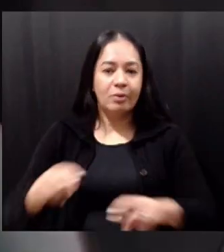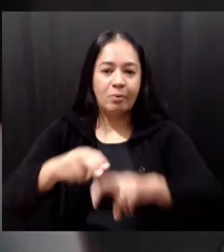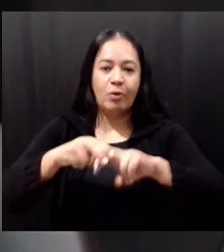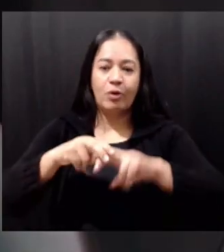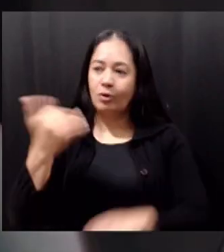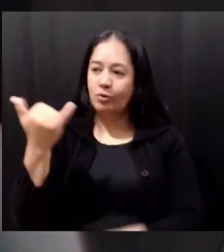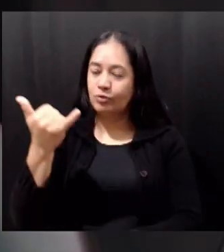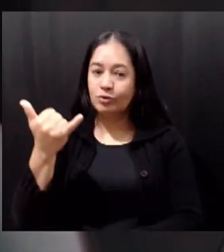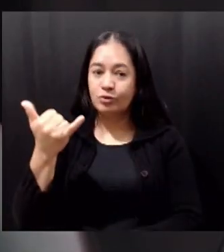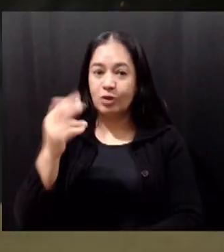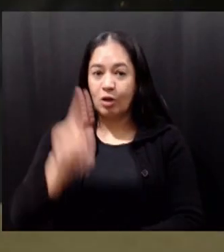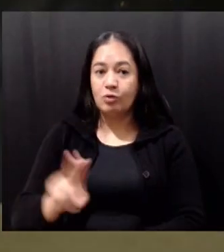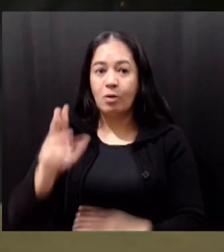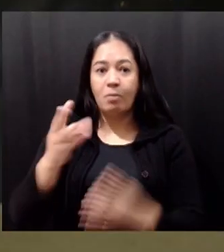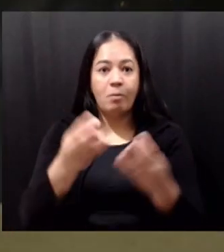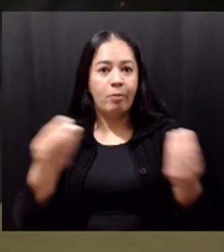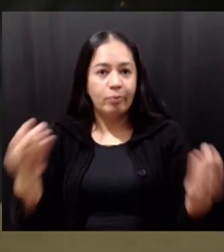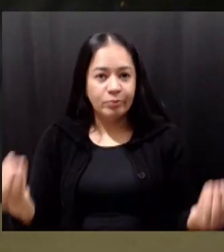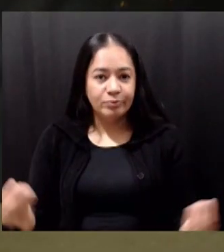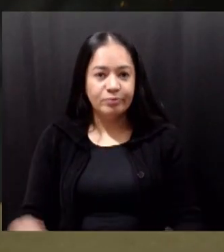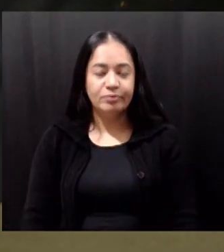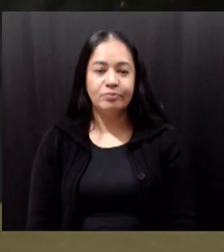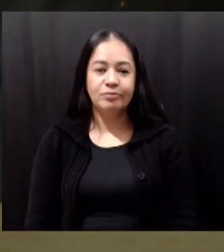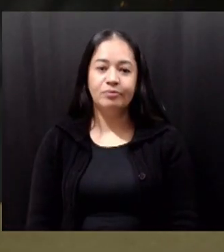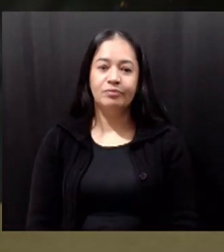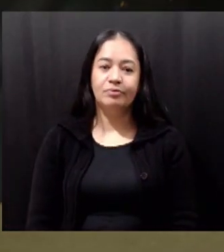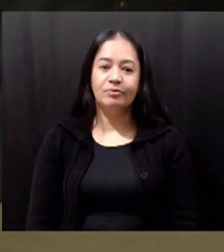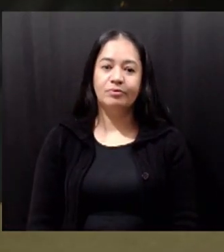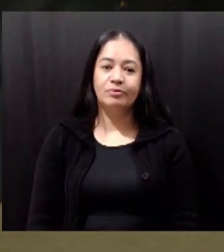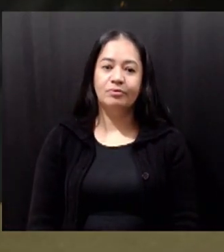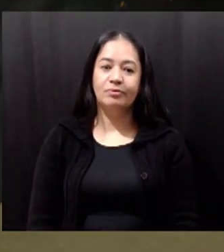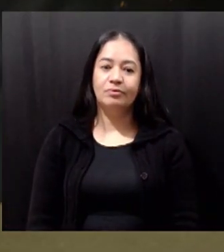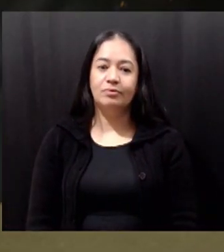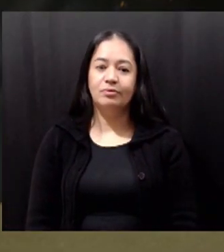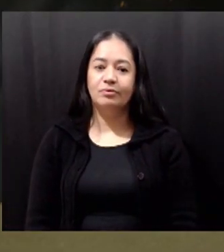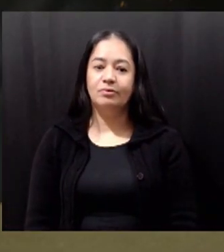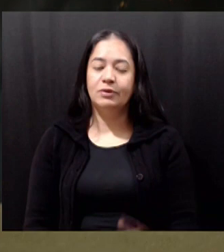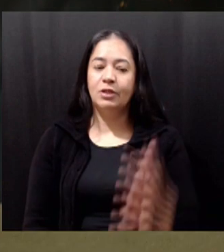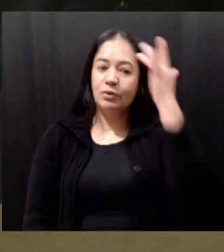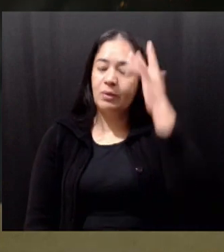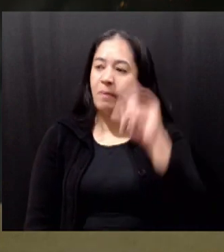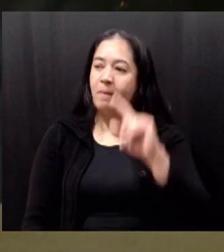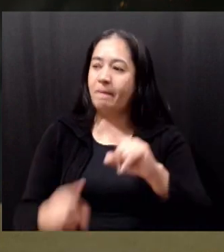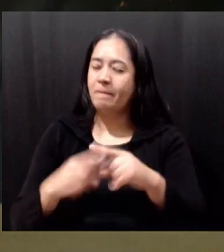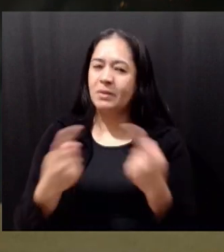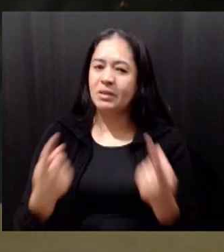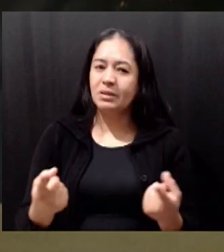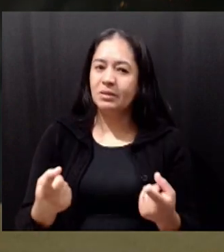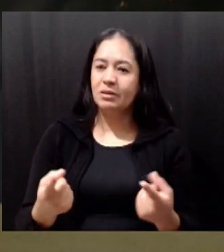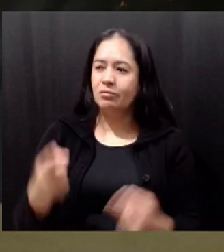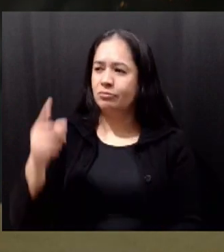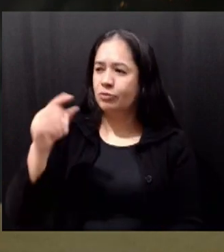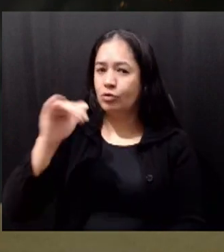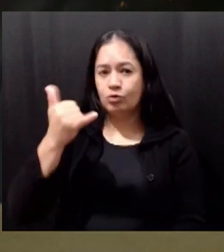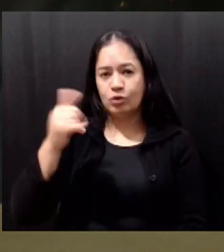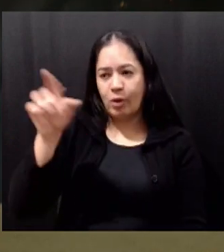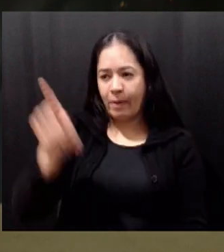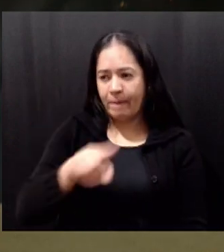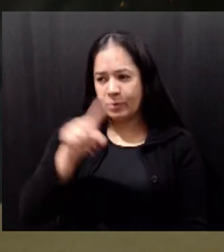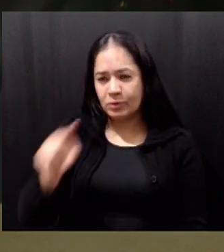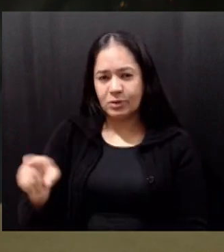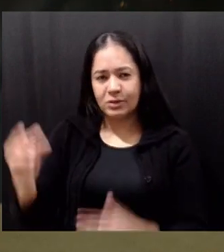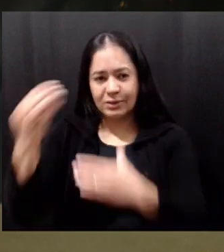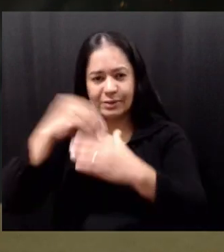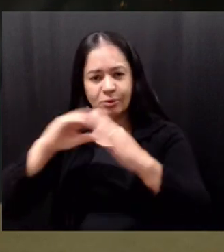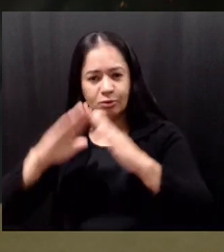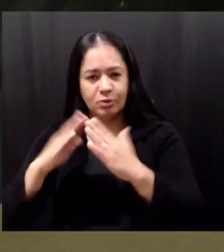celulares. Então, eu acredito que, não sei se vocês têm a mesma visão que eu, mas essa questão da proibição do uso do celular nas escolas já é